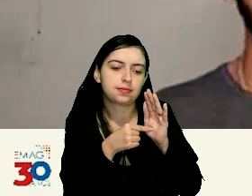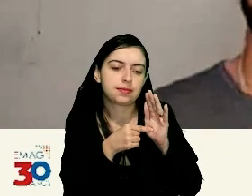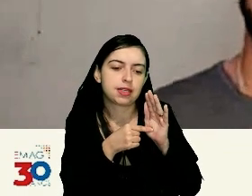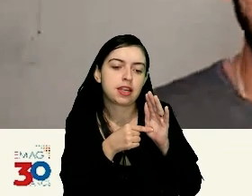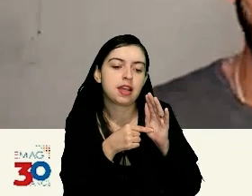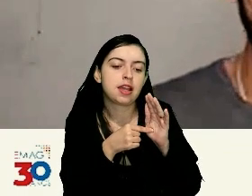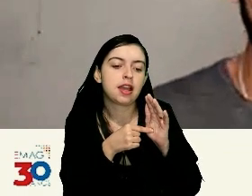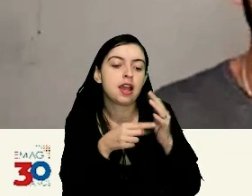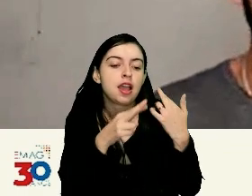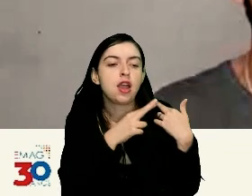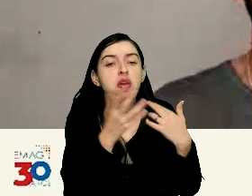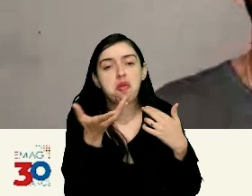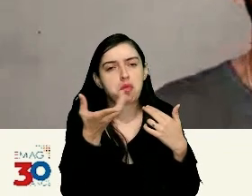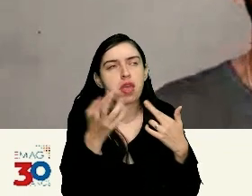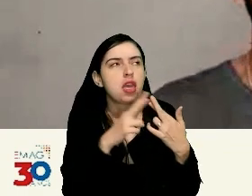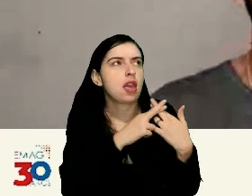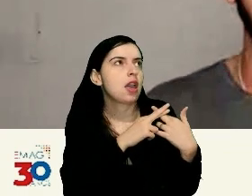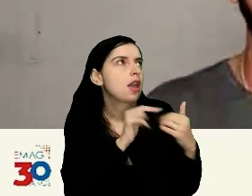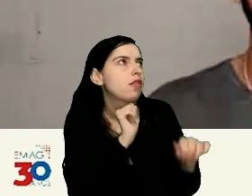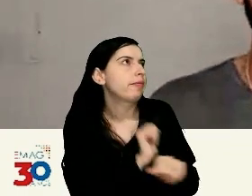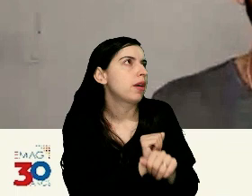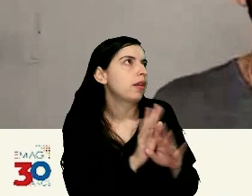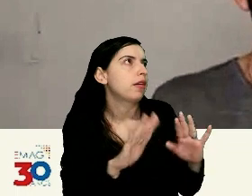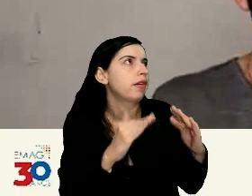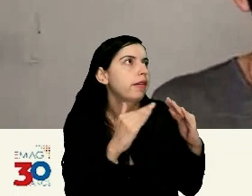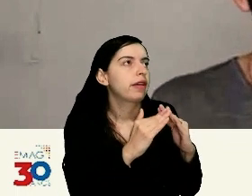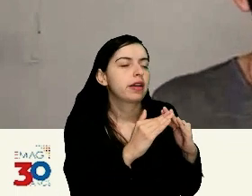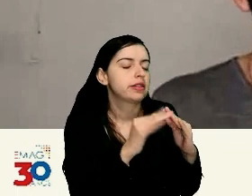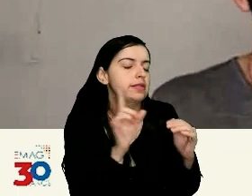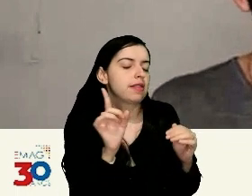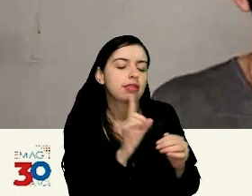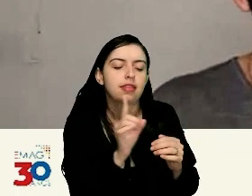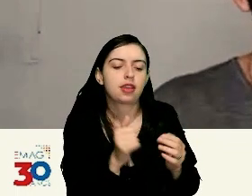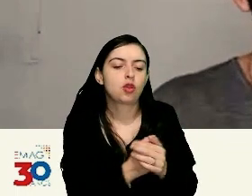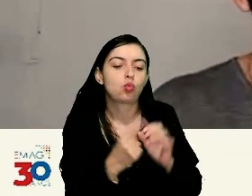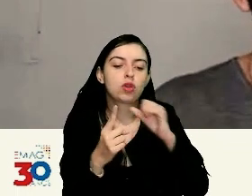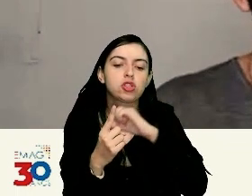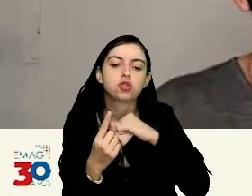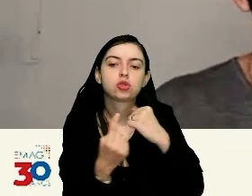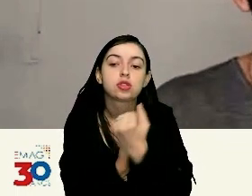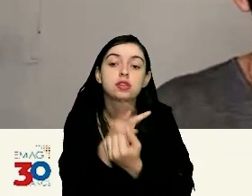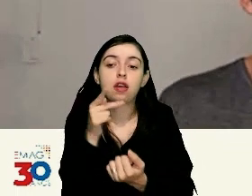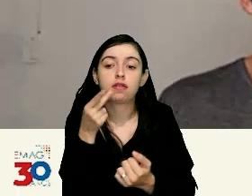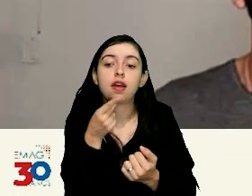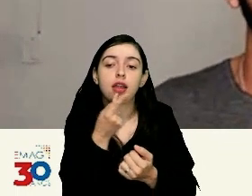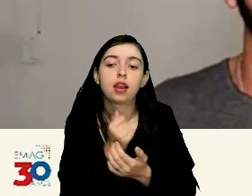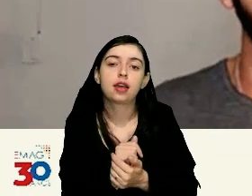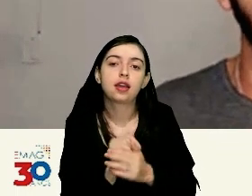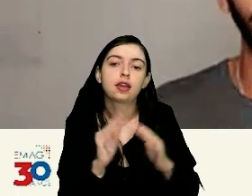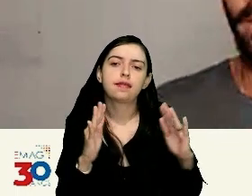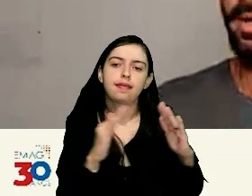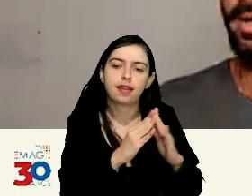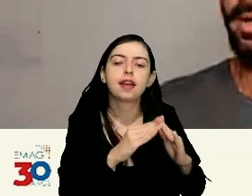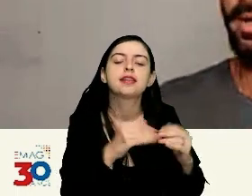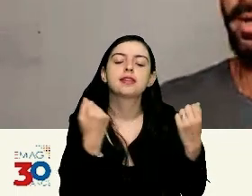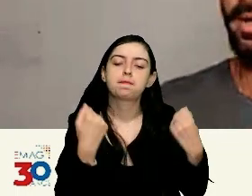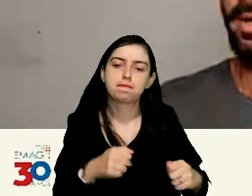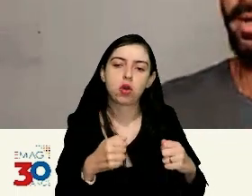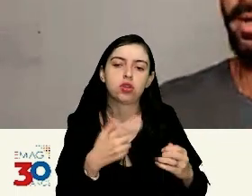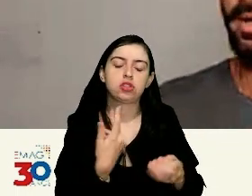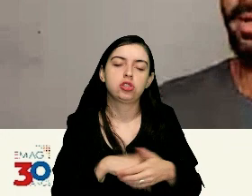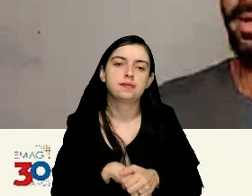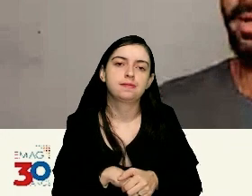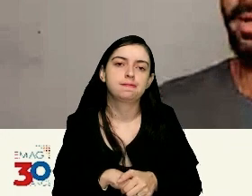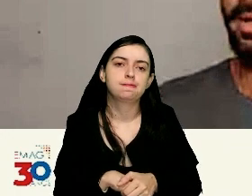quero ficar em casa, né? É uma imposição social que diz para a mulher, olha, em casa você tem o poder. Então ela tem o poder do meio